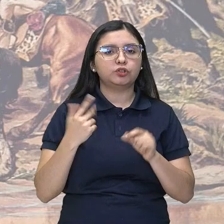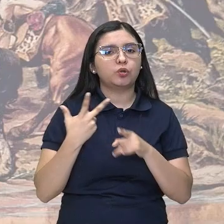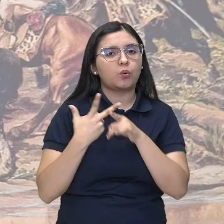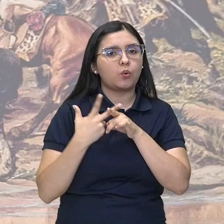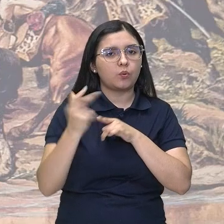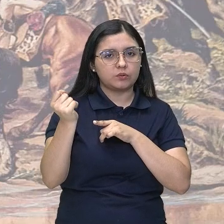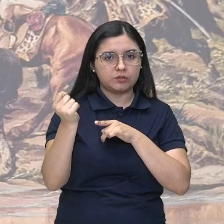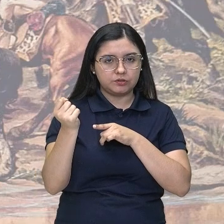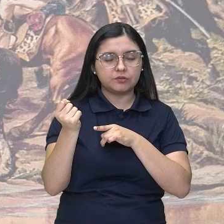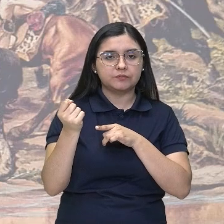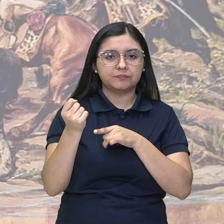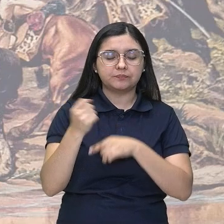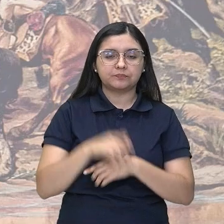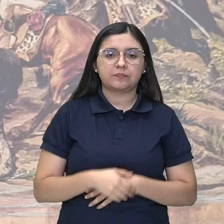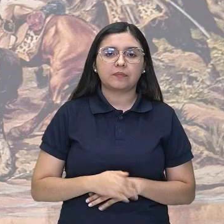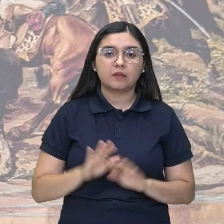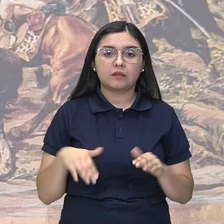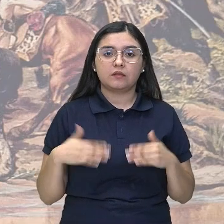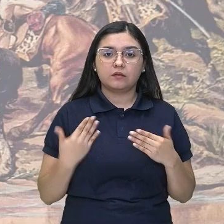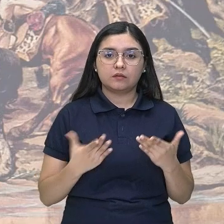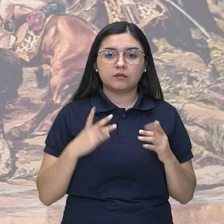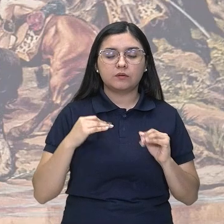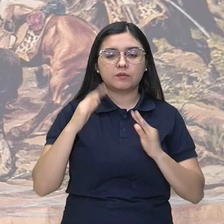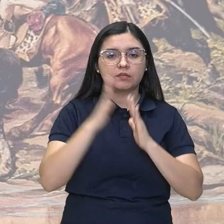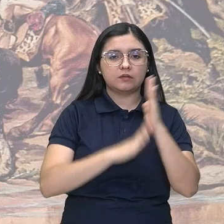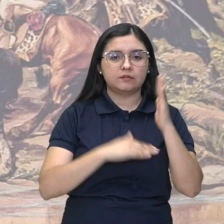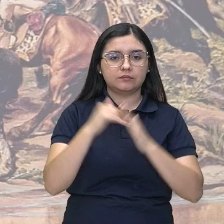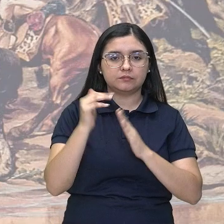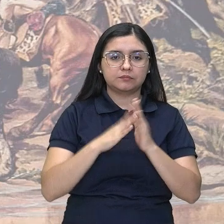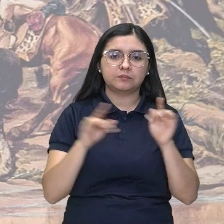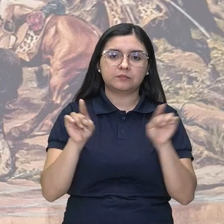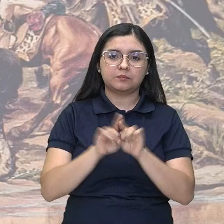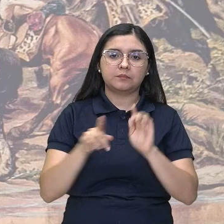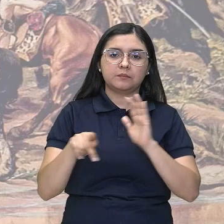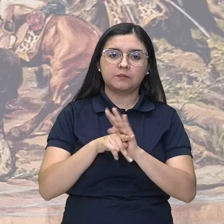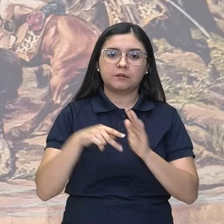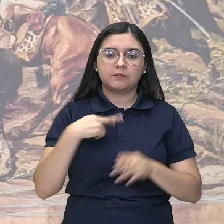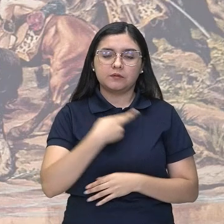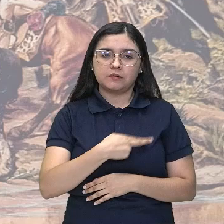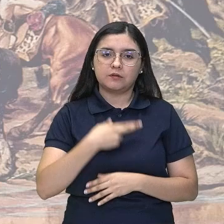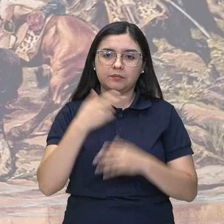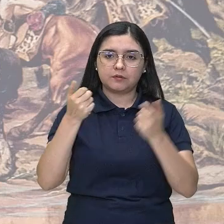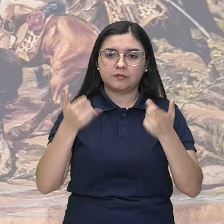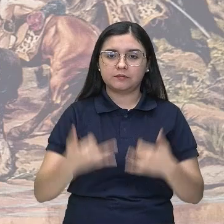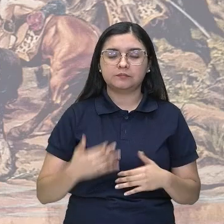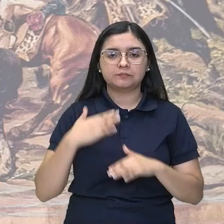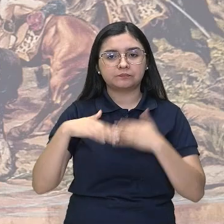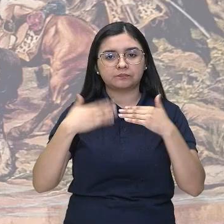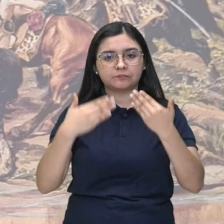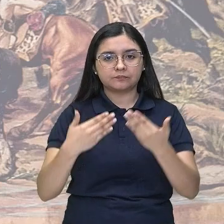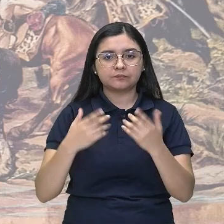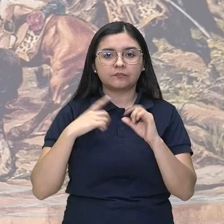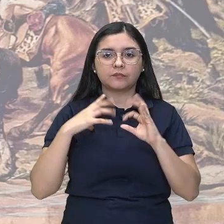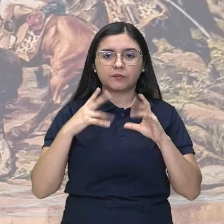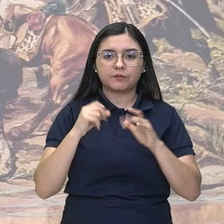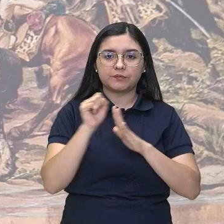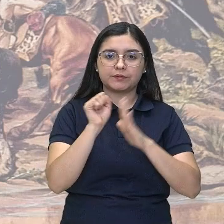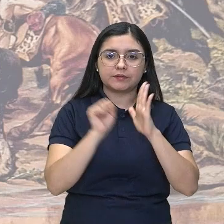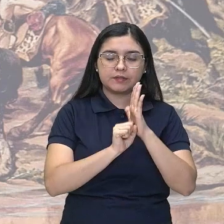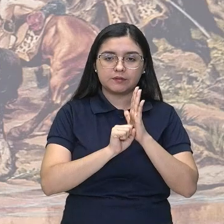conquista. Então, a pintura também no romantismo, que eu falei para vocês que vai se desenvolver ao longo de todo o